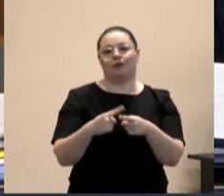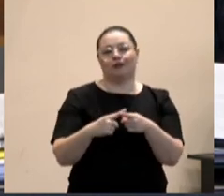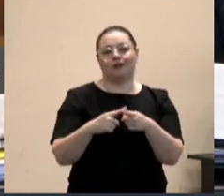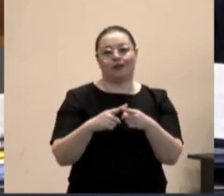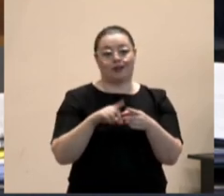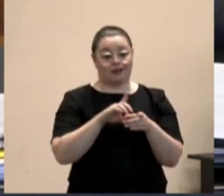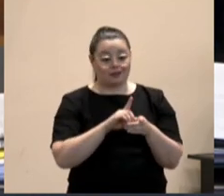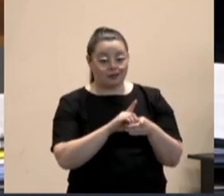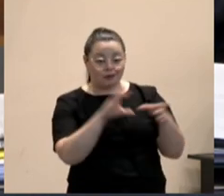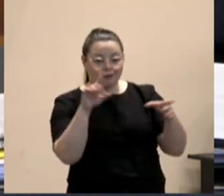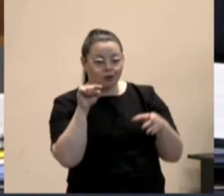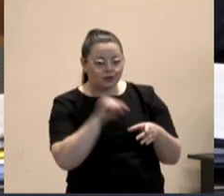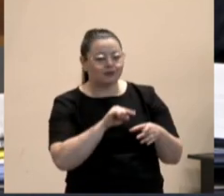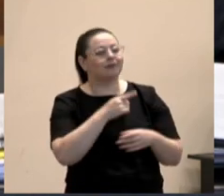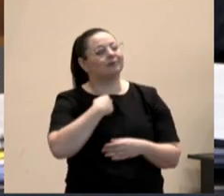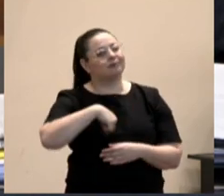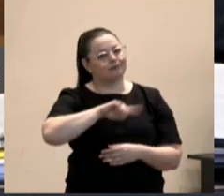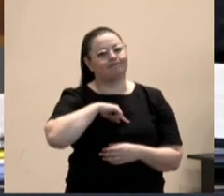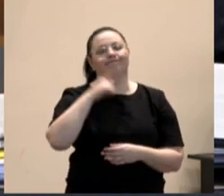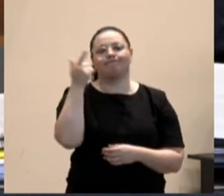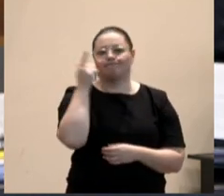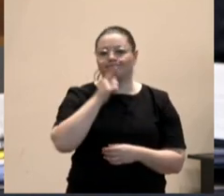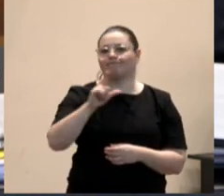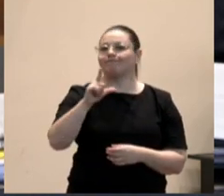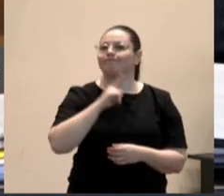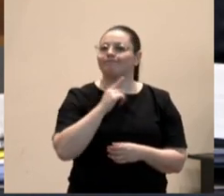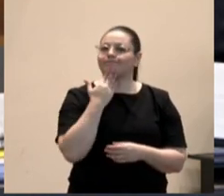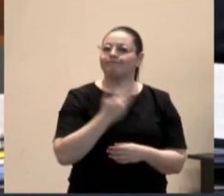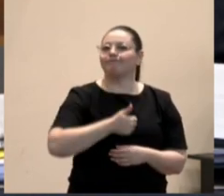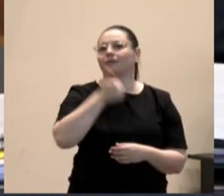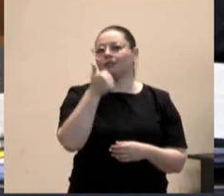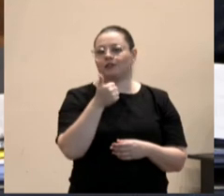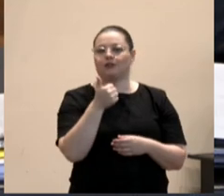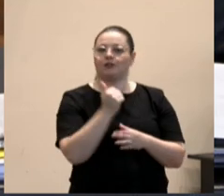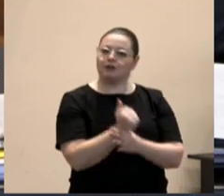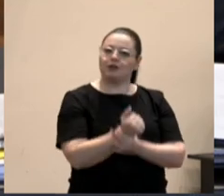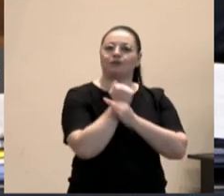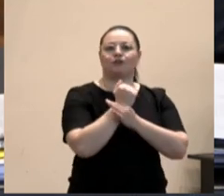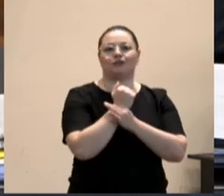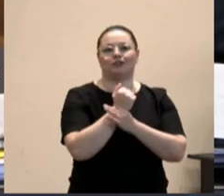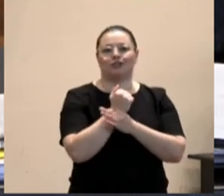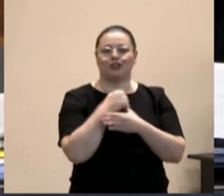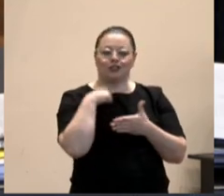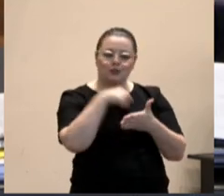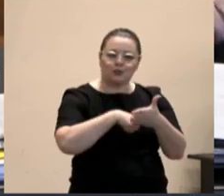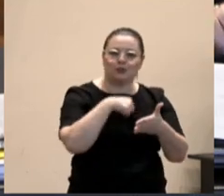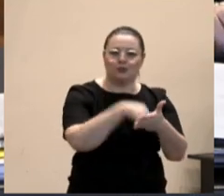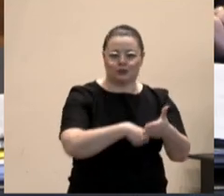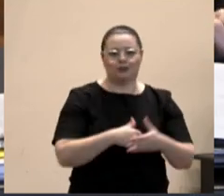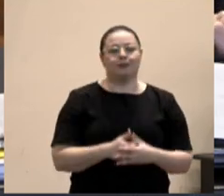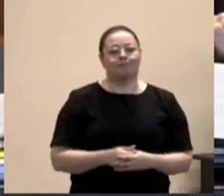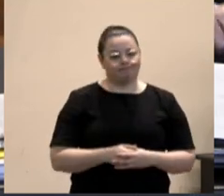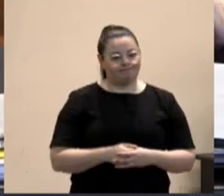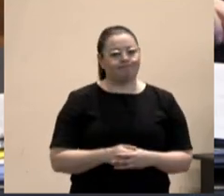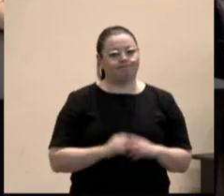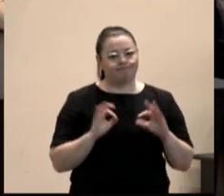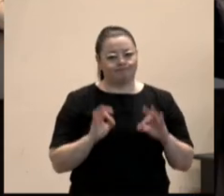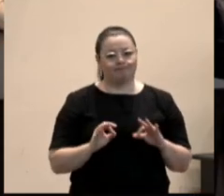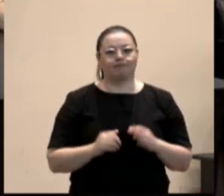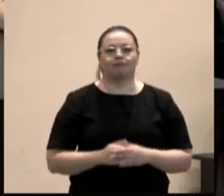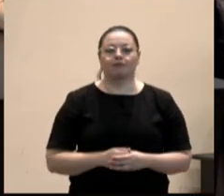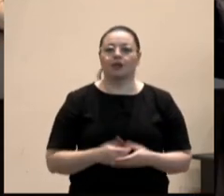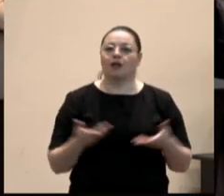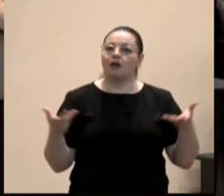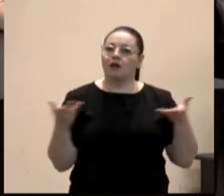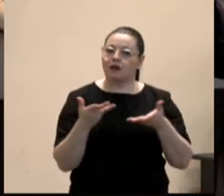que a gente consegue garantir as melhores formas de luta. Não é? Eu vou passar imediatamente